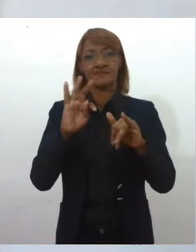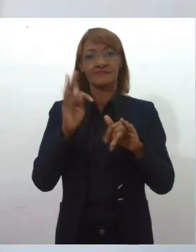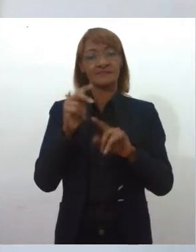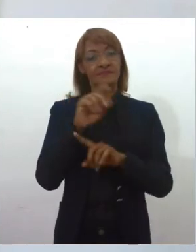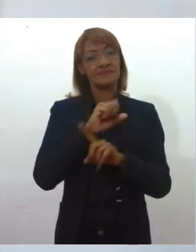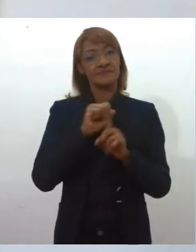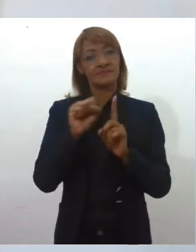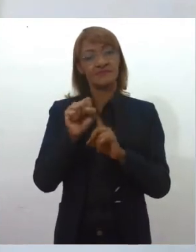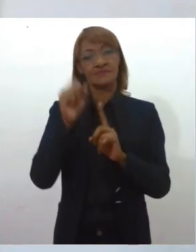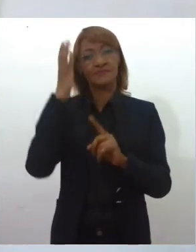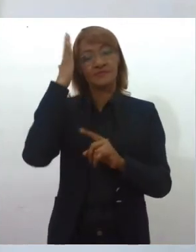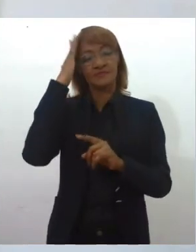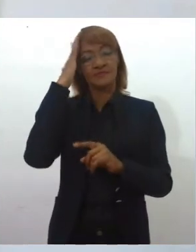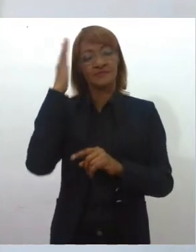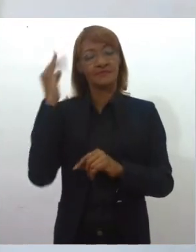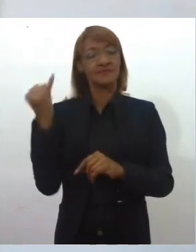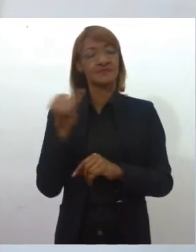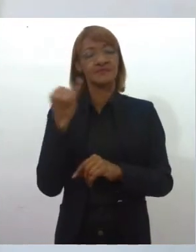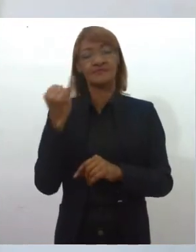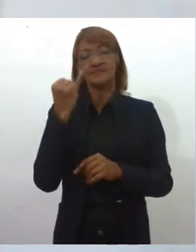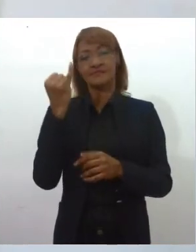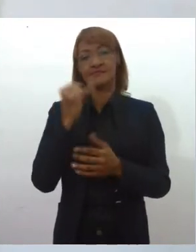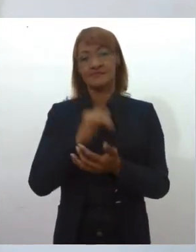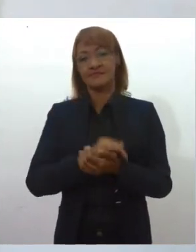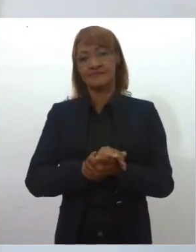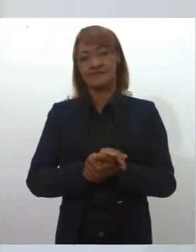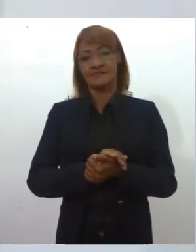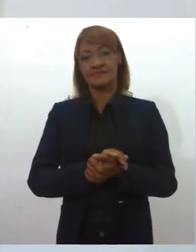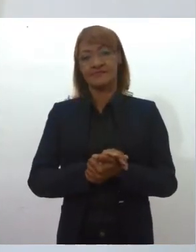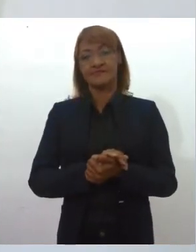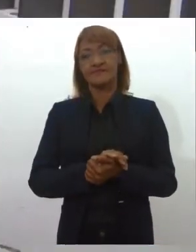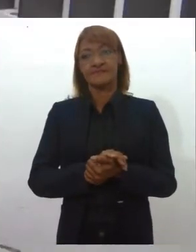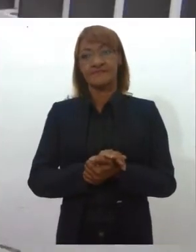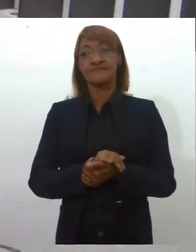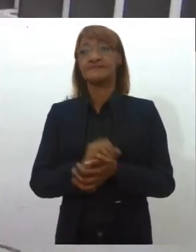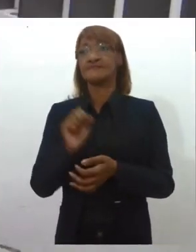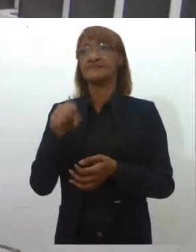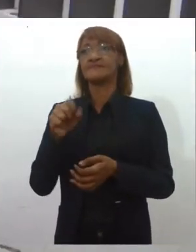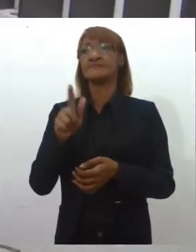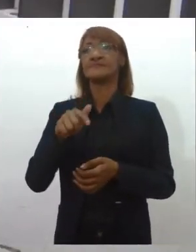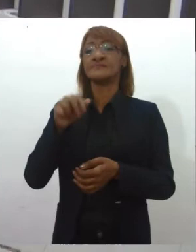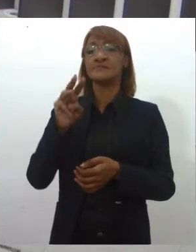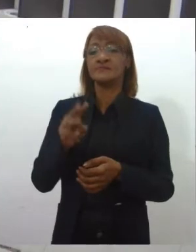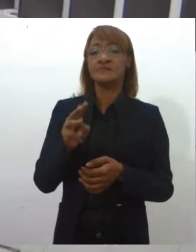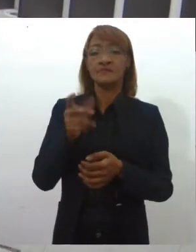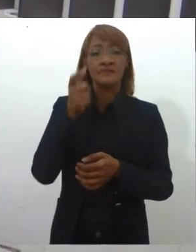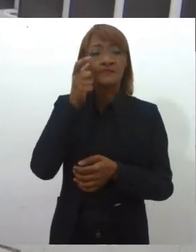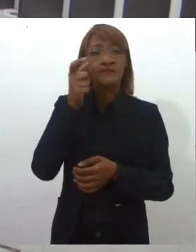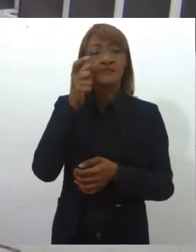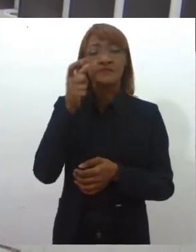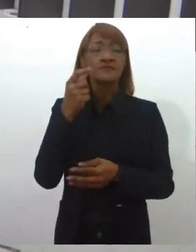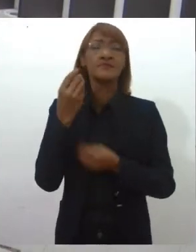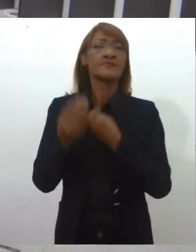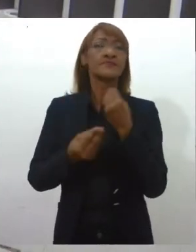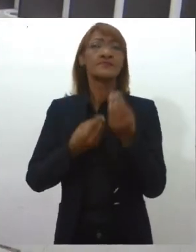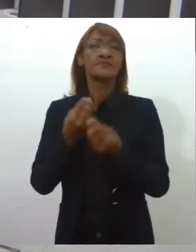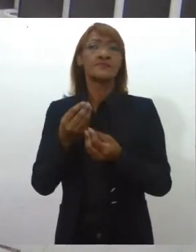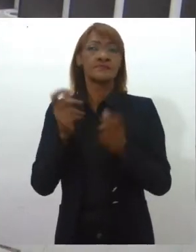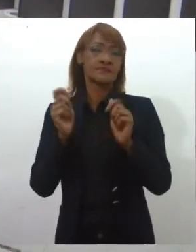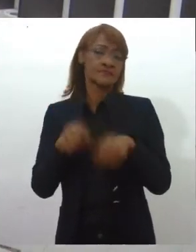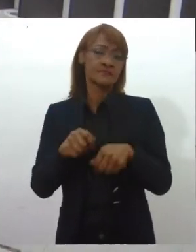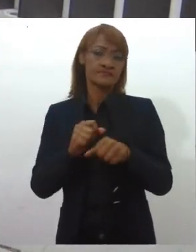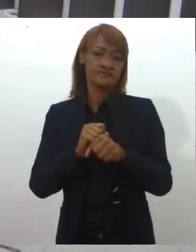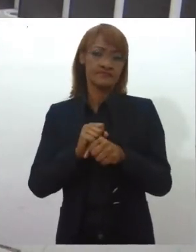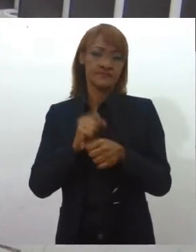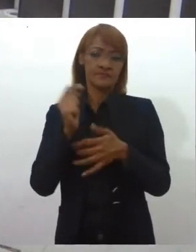a importância do financiamento, né, da pesquisa. Exatamente. E quem tiver interesse em participar, Flávia, quais são os